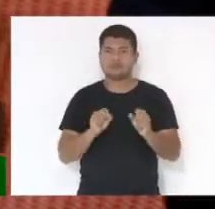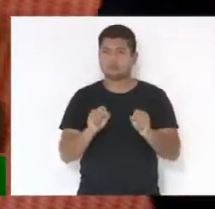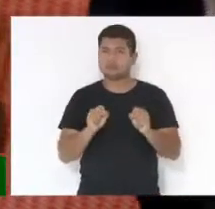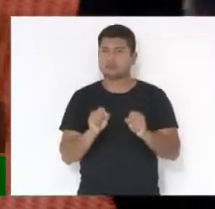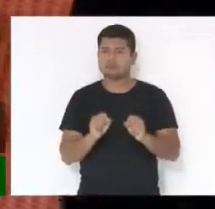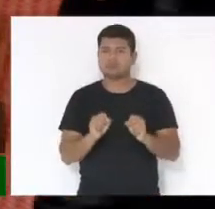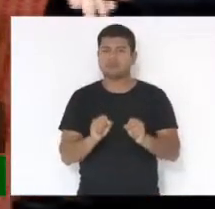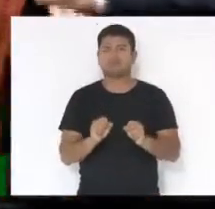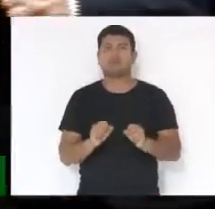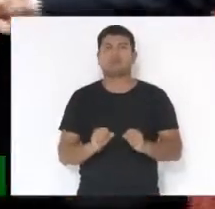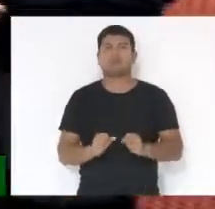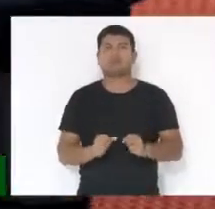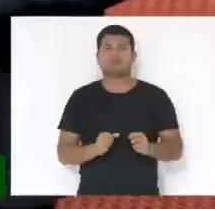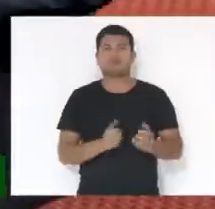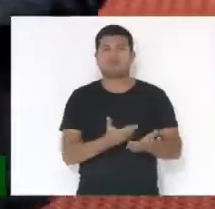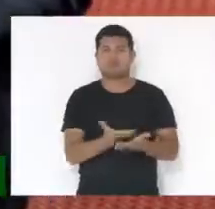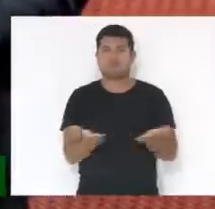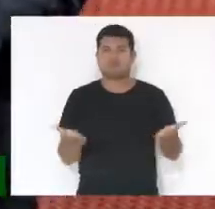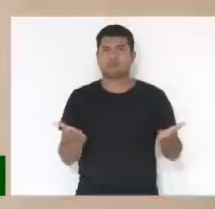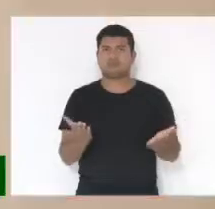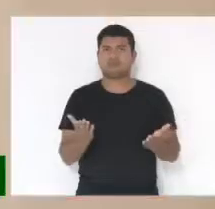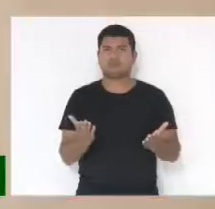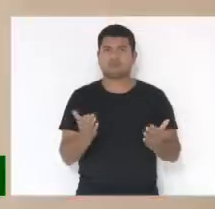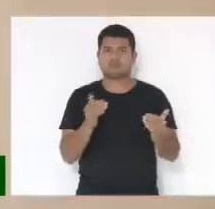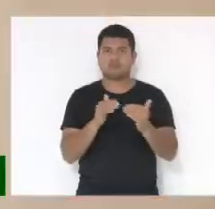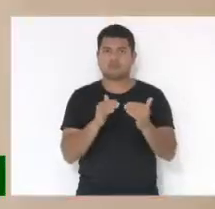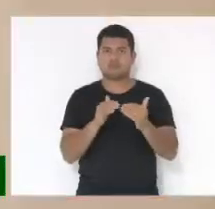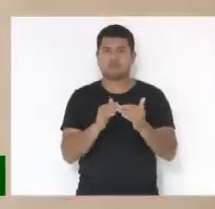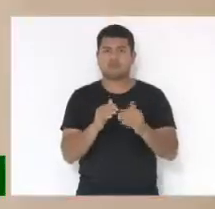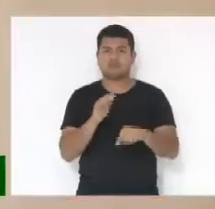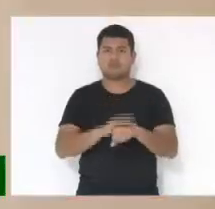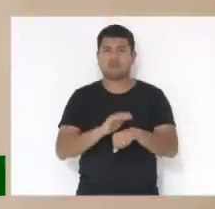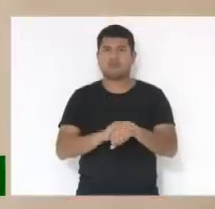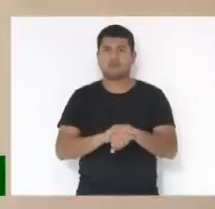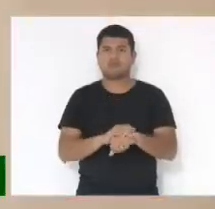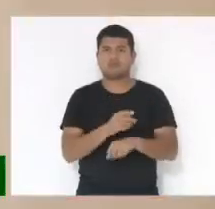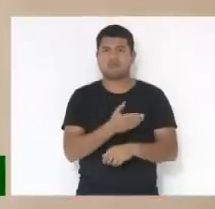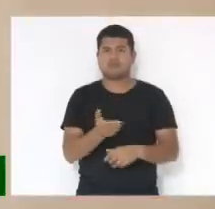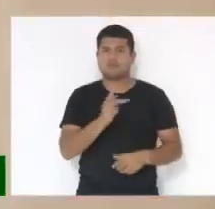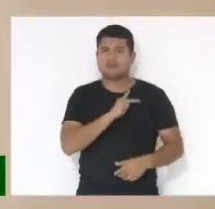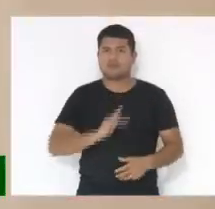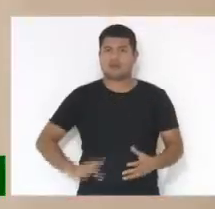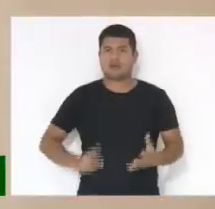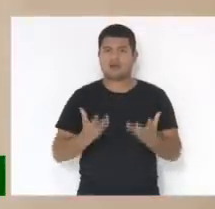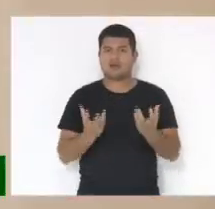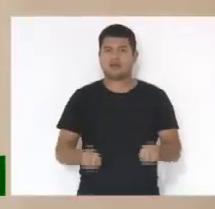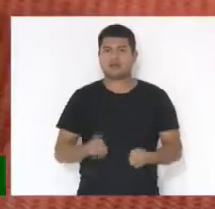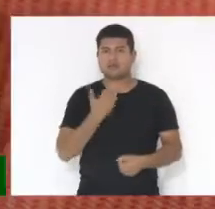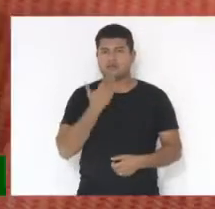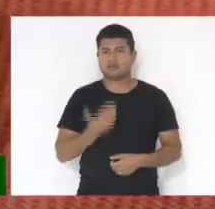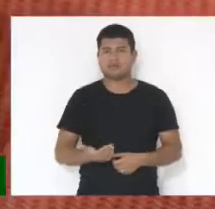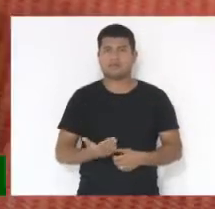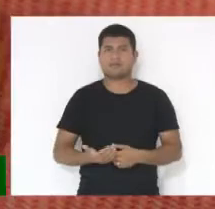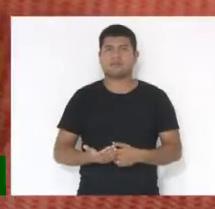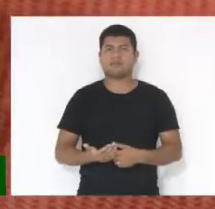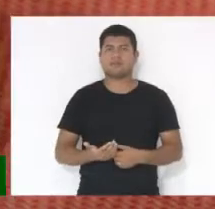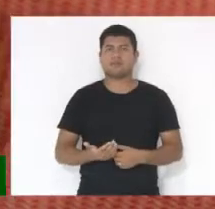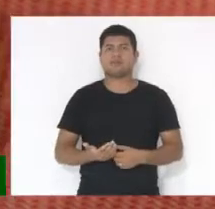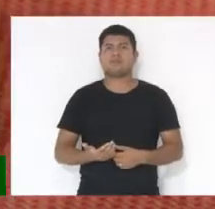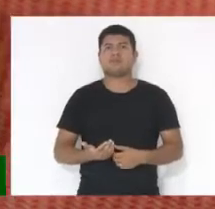permissão. Com a anuência dos autores, esta presidência defere o requerimento. Senhor presidente, se